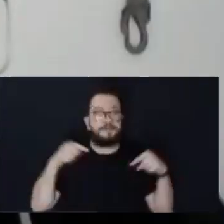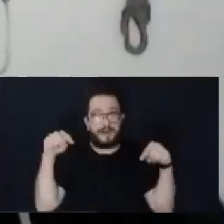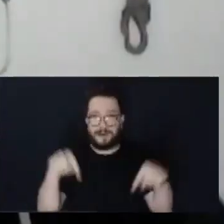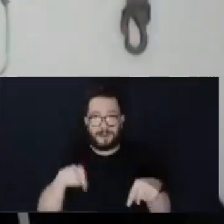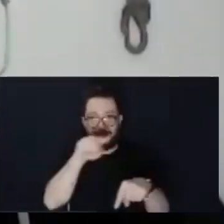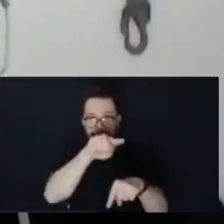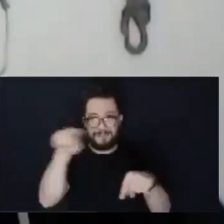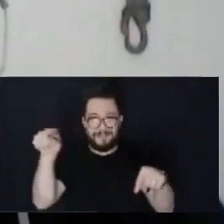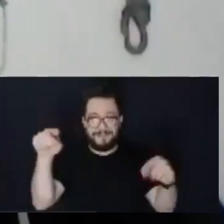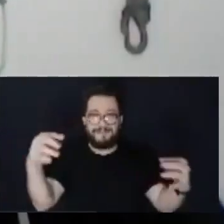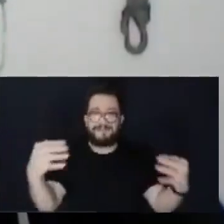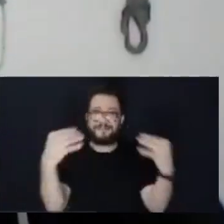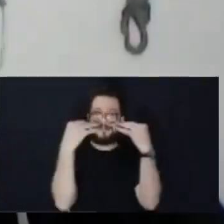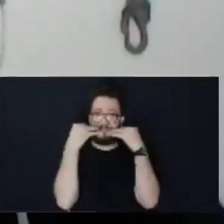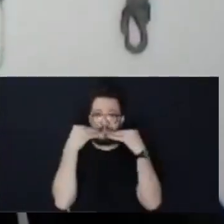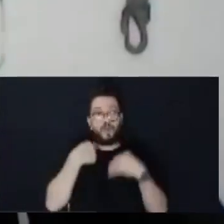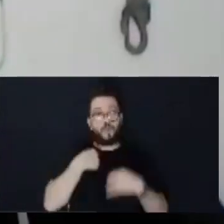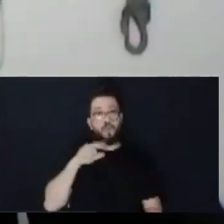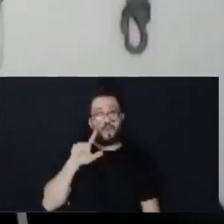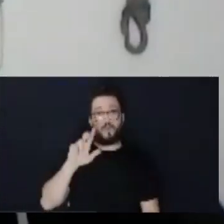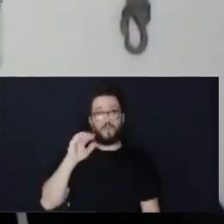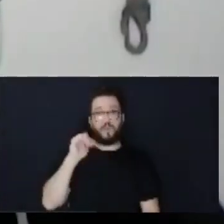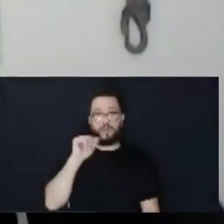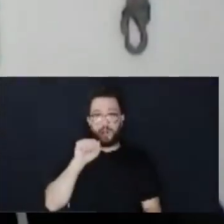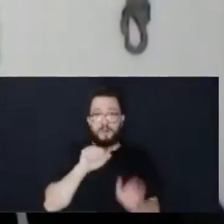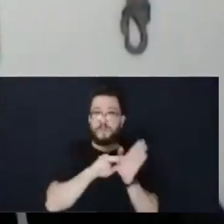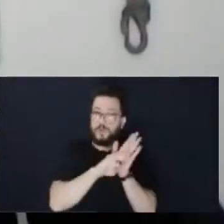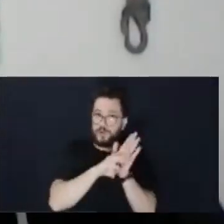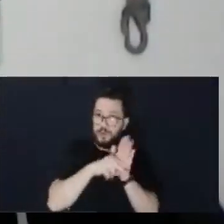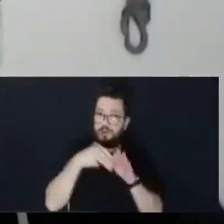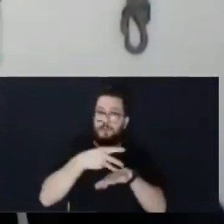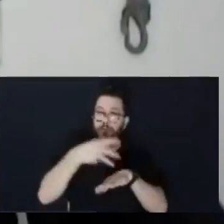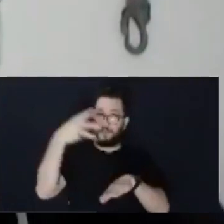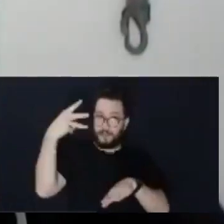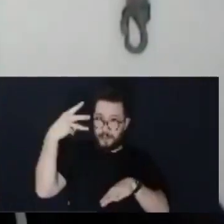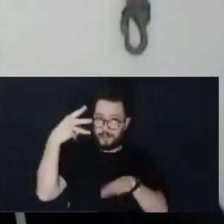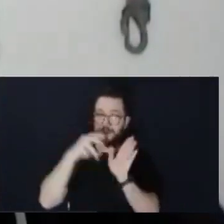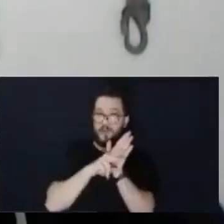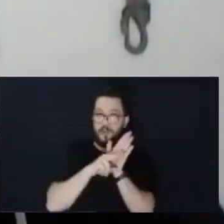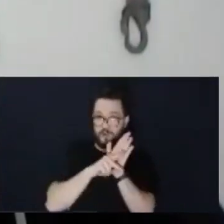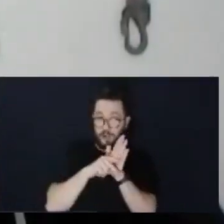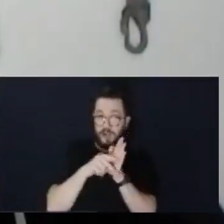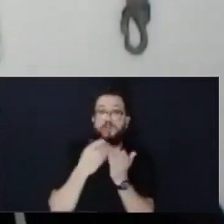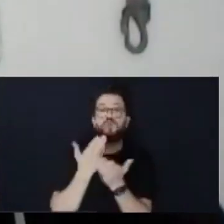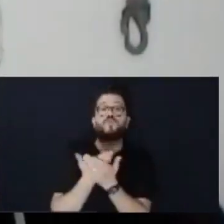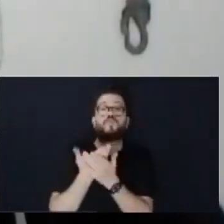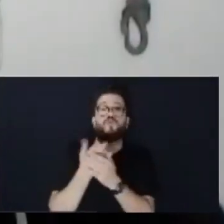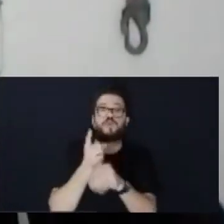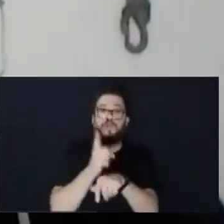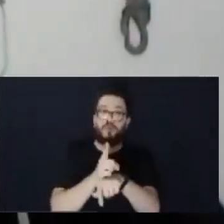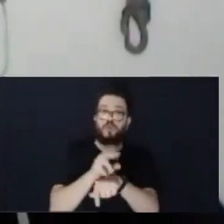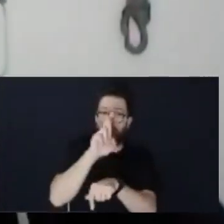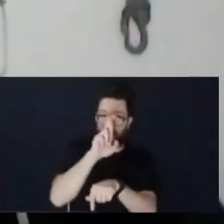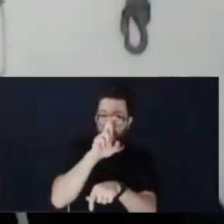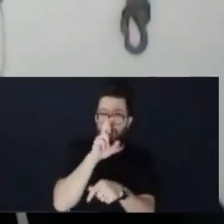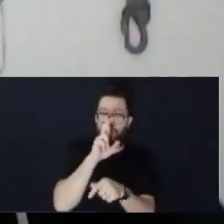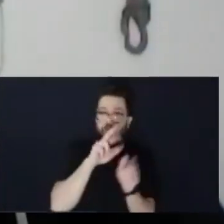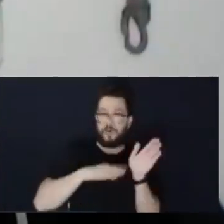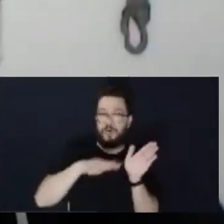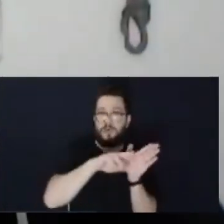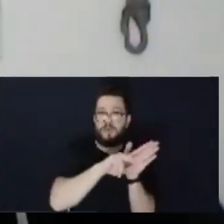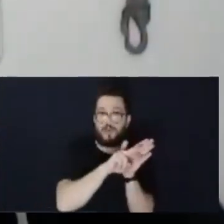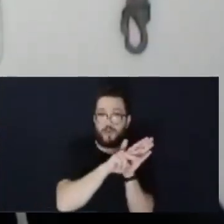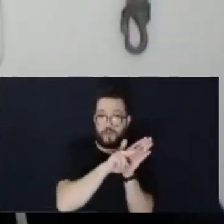Eu sou Lucas Ferrante, sou biólogo, mestre em biologia, doutorando em biologia pelo Instituto Nacional de Pesquisas da Amazônia. Desde o começo